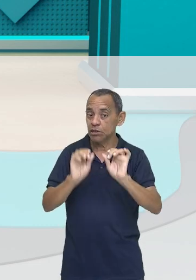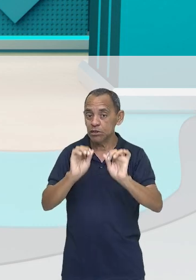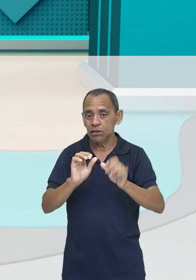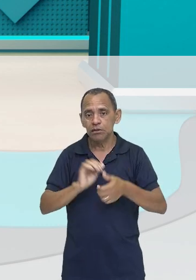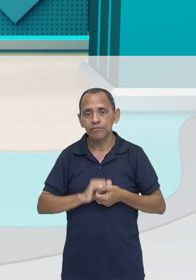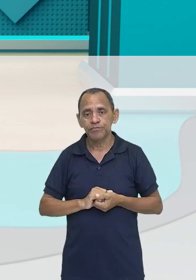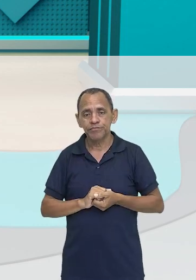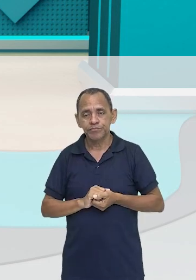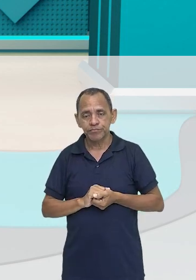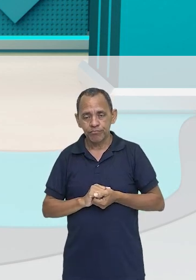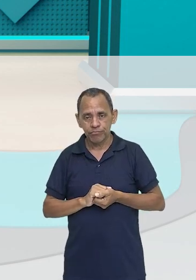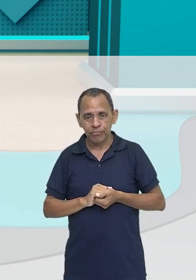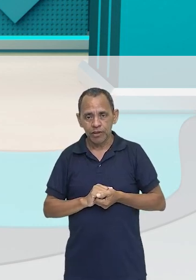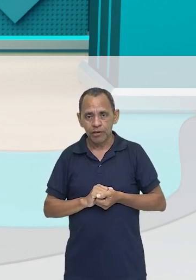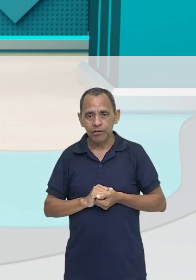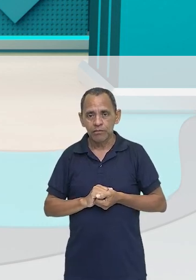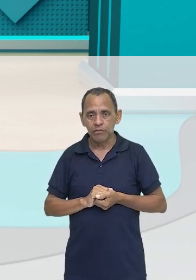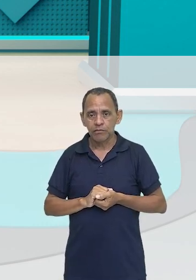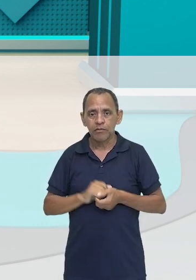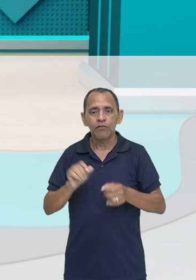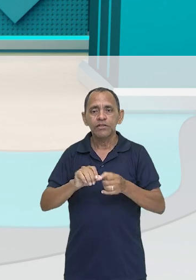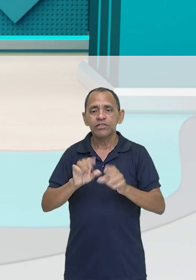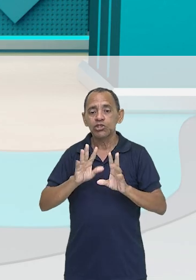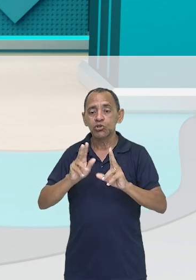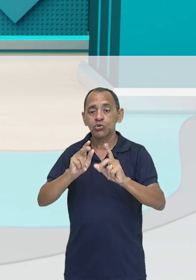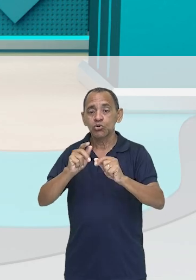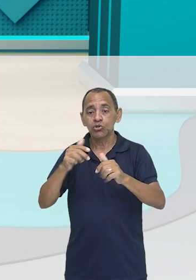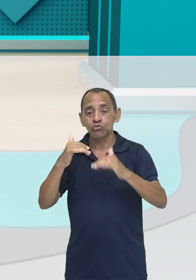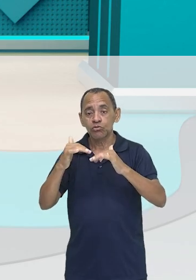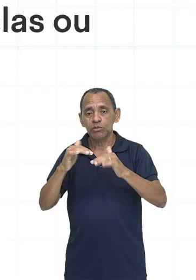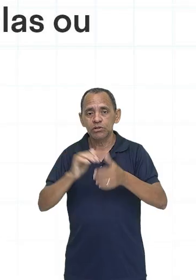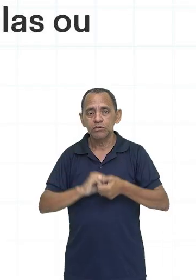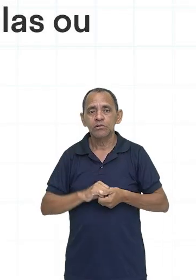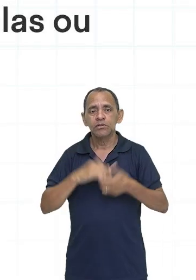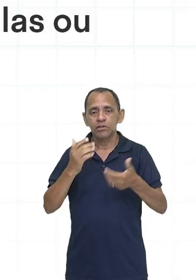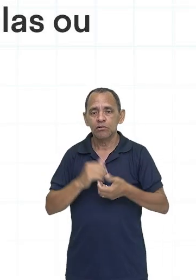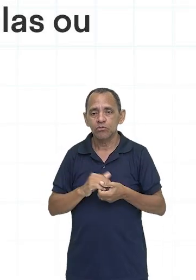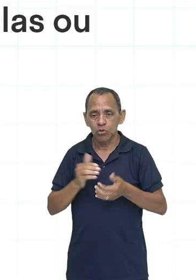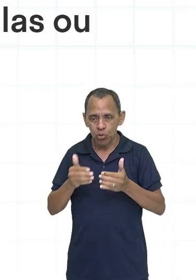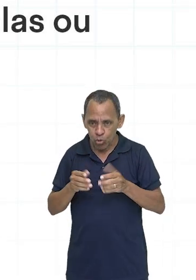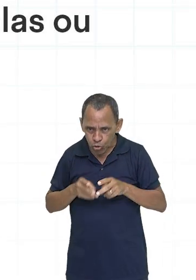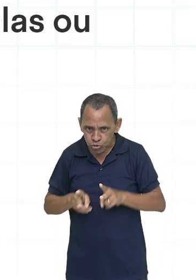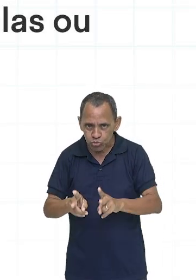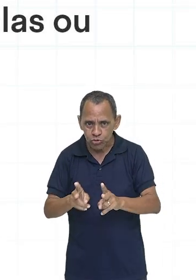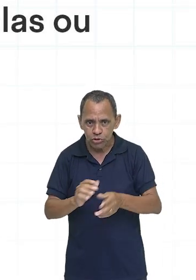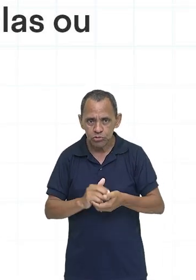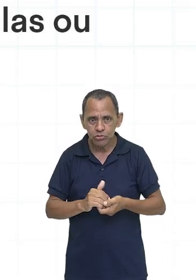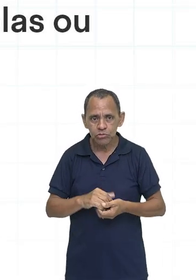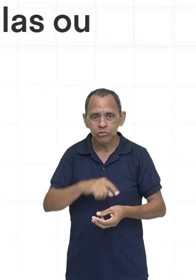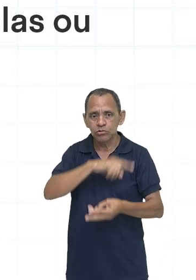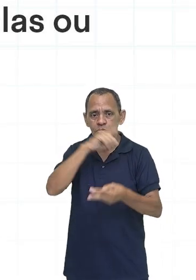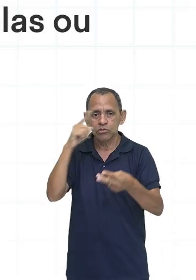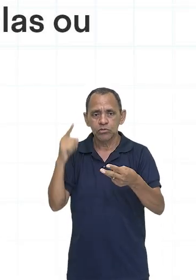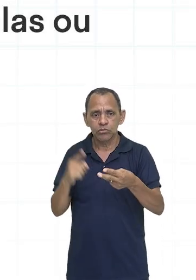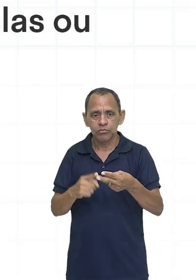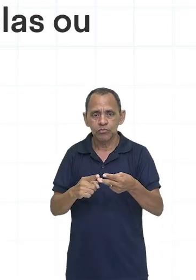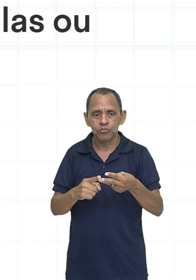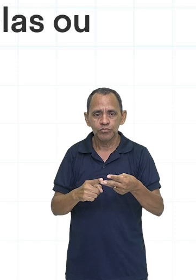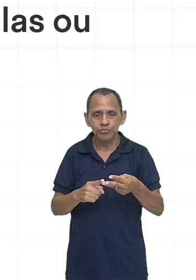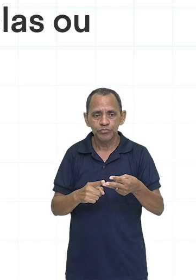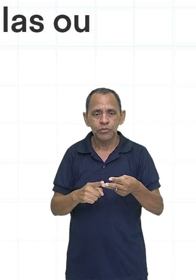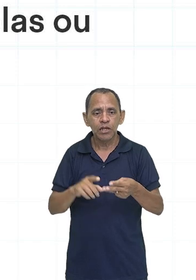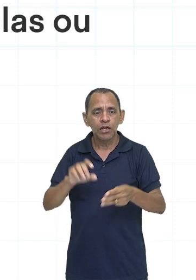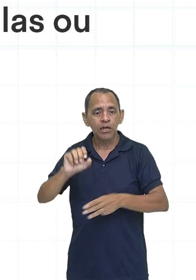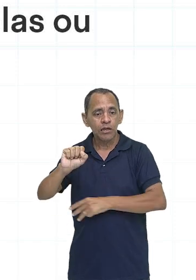possa fazer todos os movimentos, tá? Muito bem, prosseguindo, outro pilar é o Shiai.